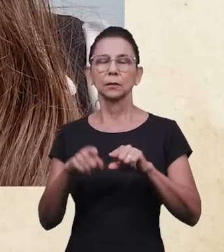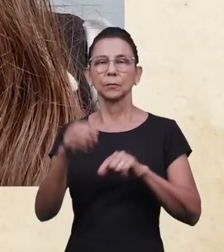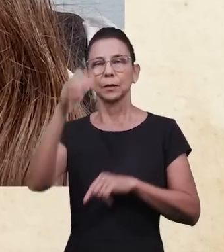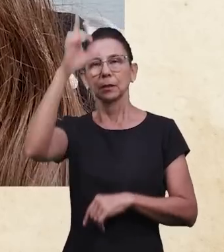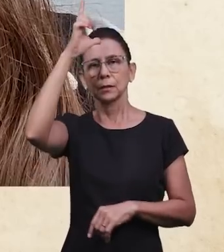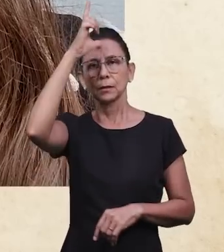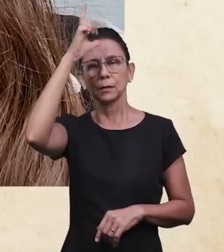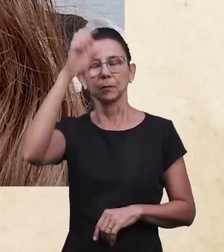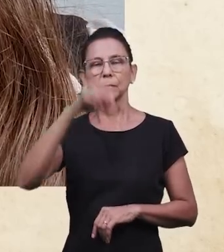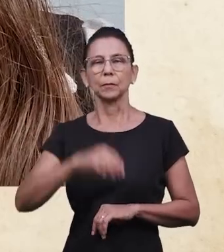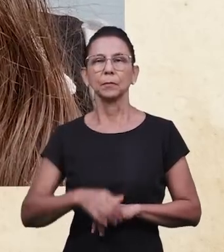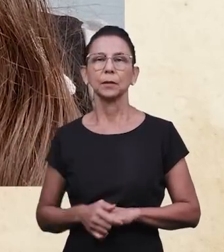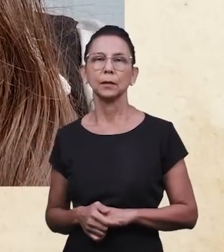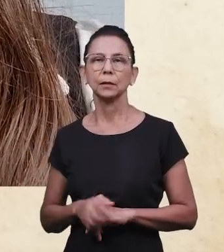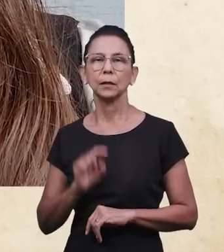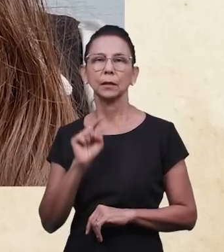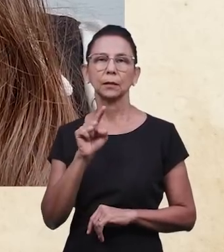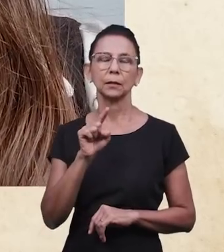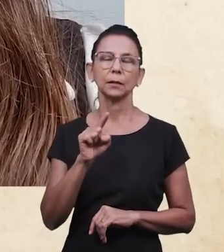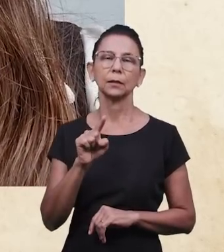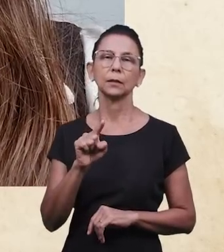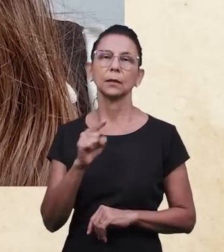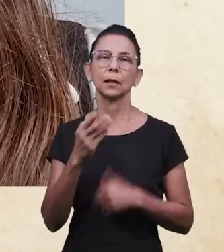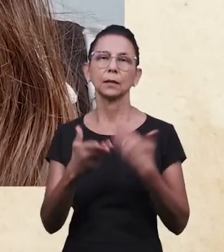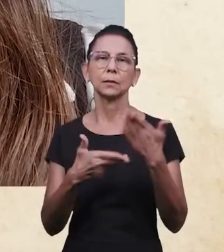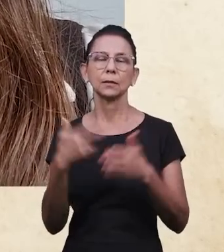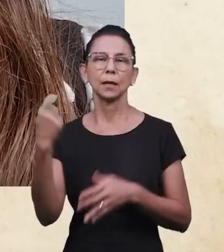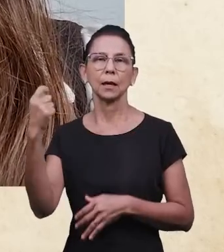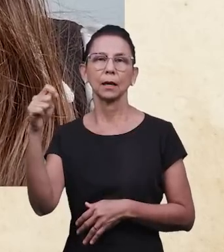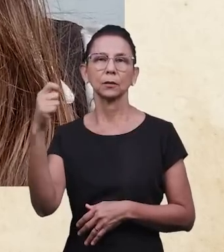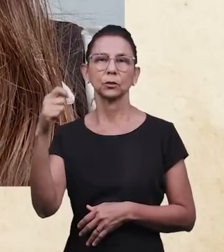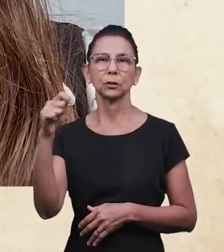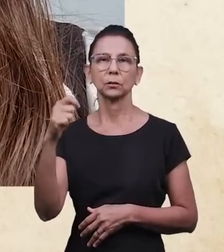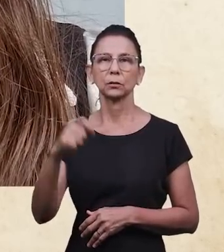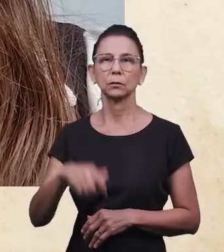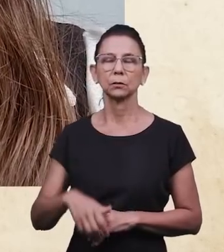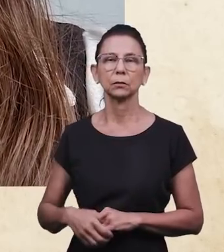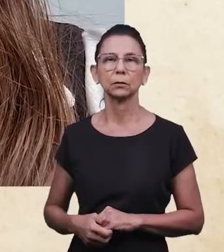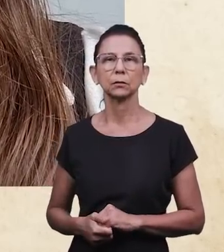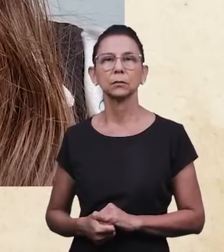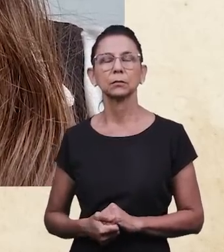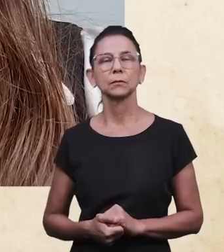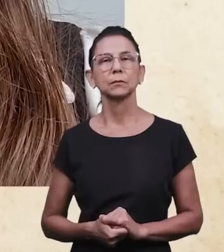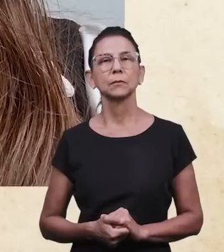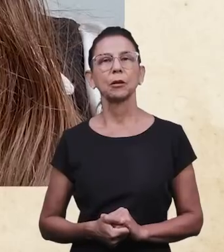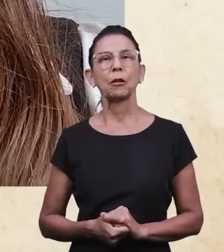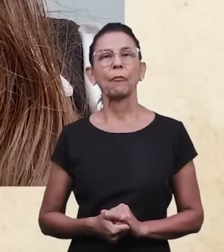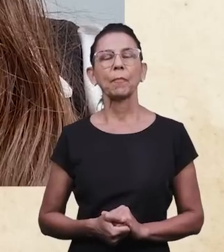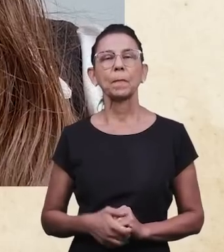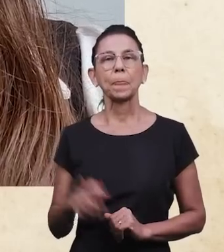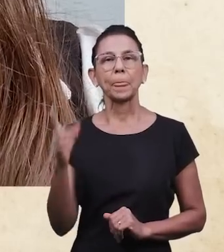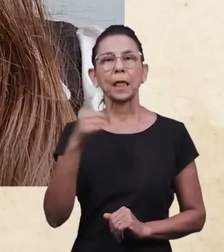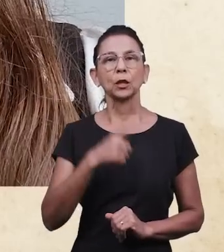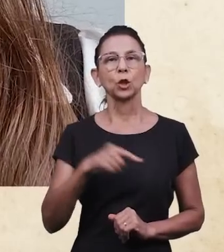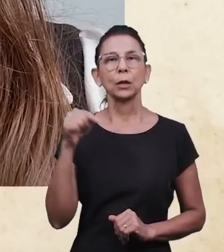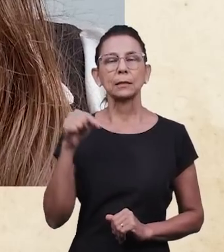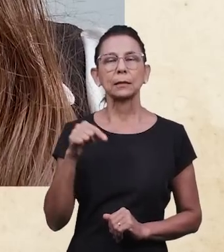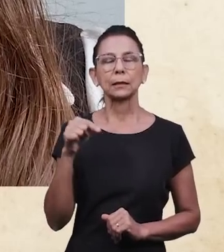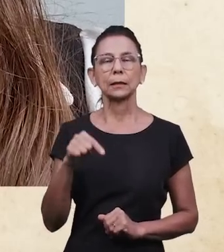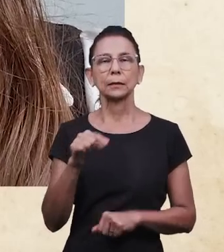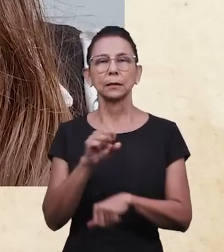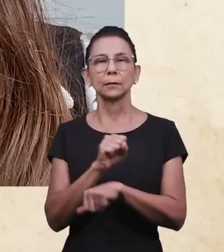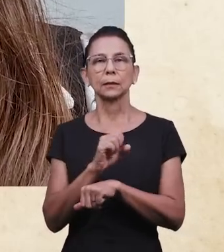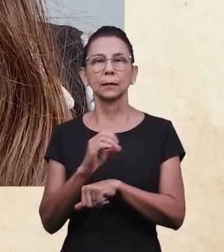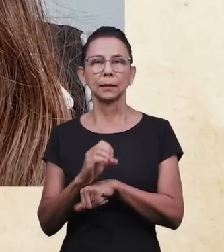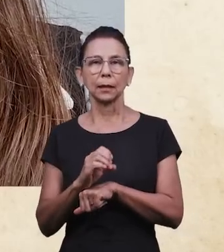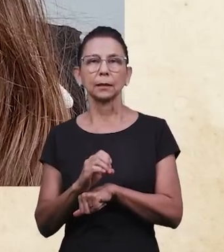minha mãe. Os meus tios estavam dando assistência na igreja de Bernardo Irigoyen, na Argentina, e meus avós estavam aqui em Chapecó. E mesmo assim podemos